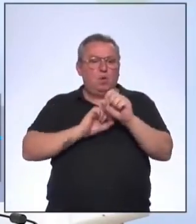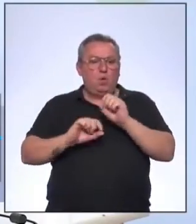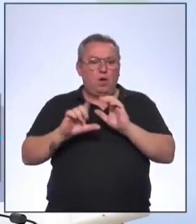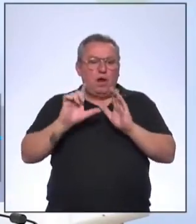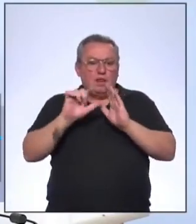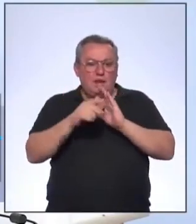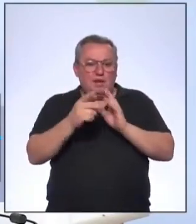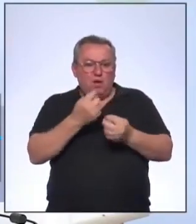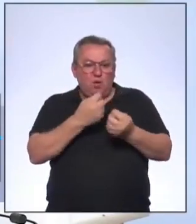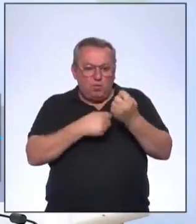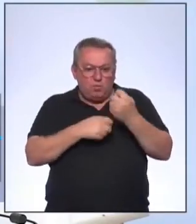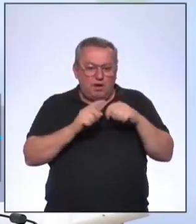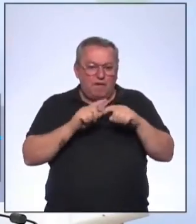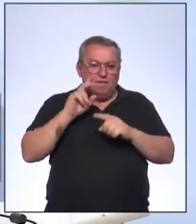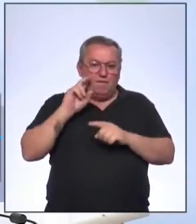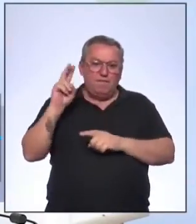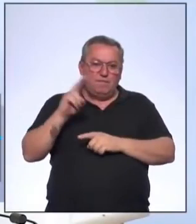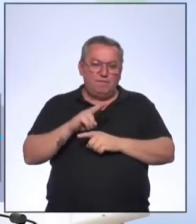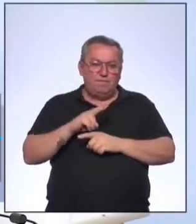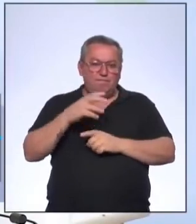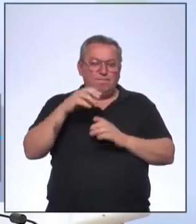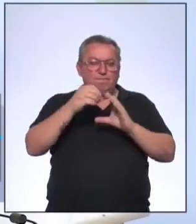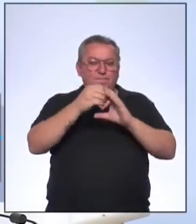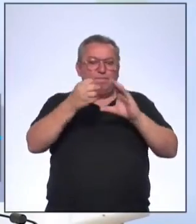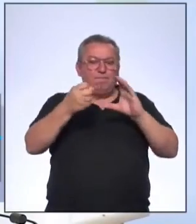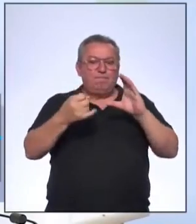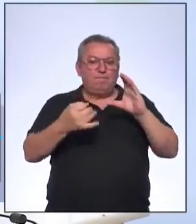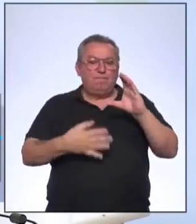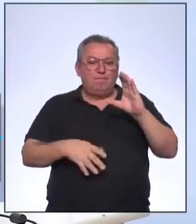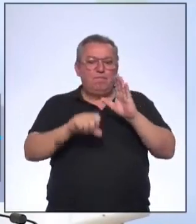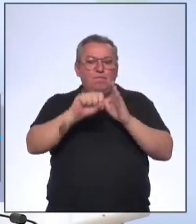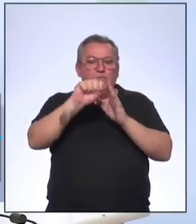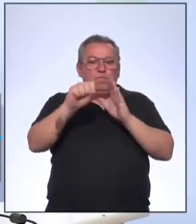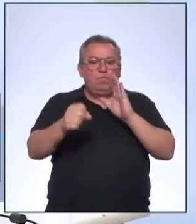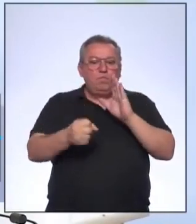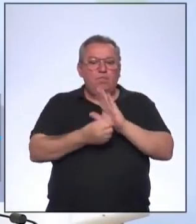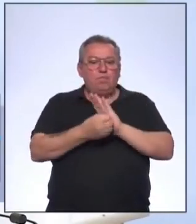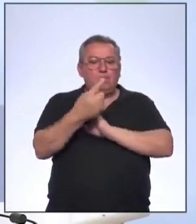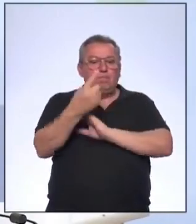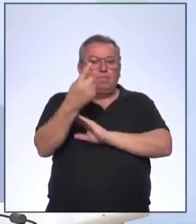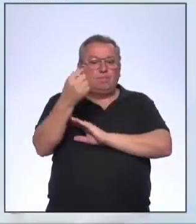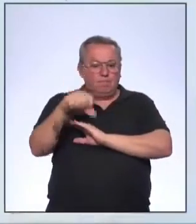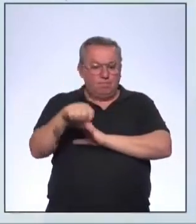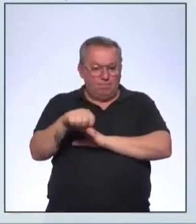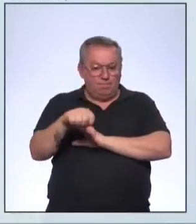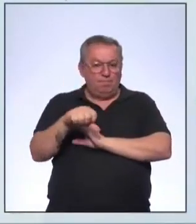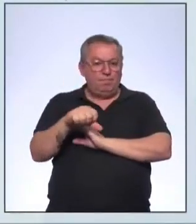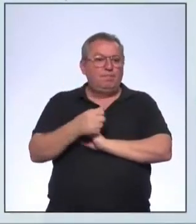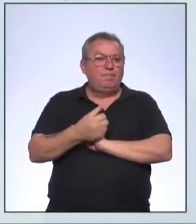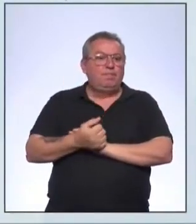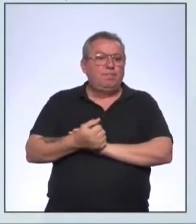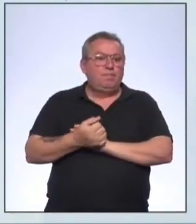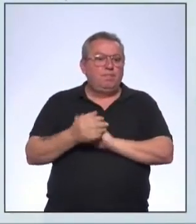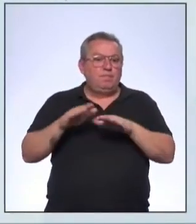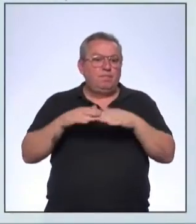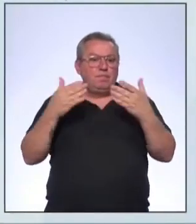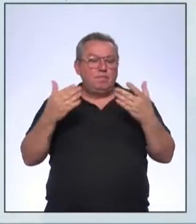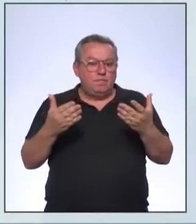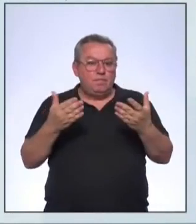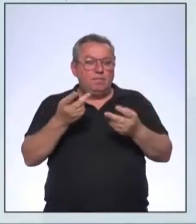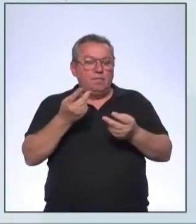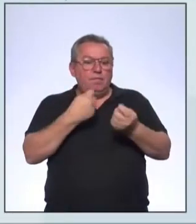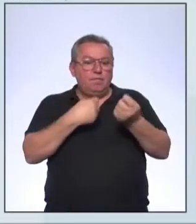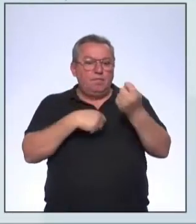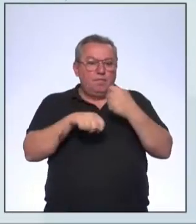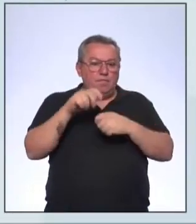a nossa economia. Vamos ver aí as características da economia do século XIX. Então acompanha aí na tela. Então, embora a economia